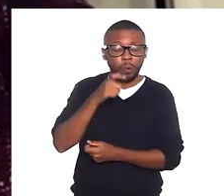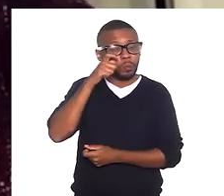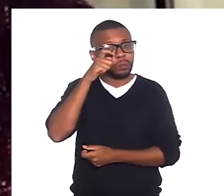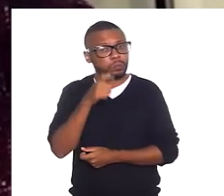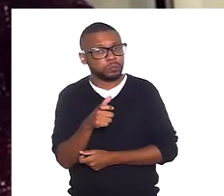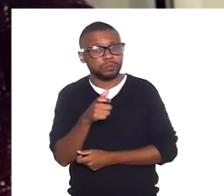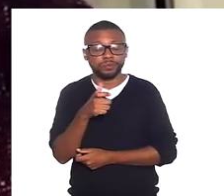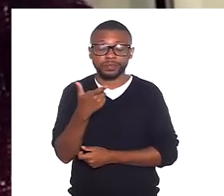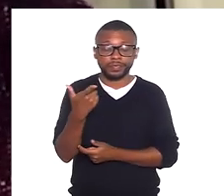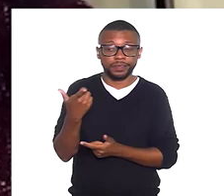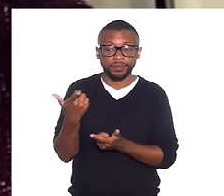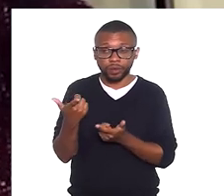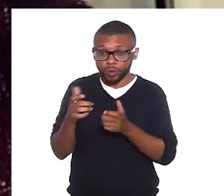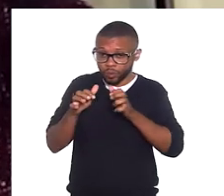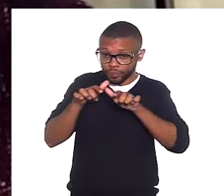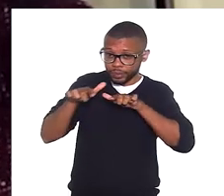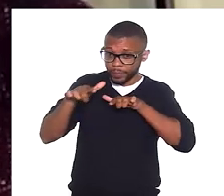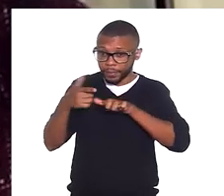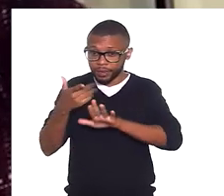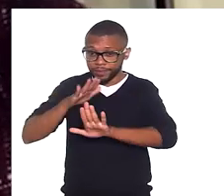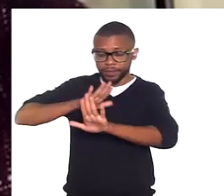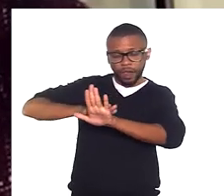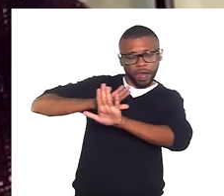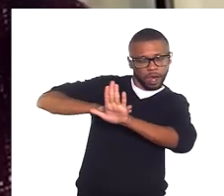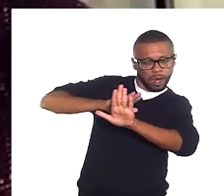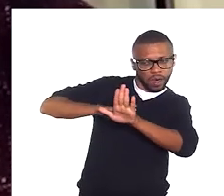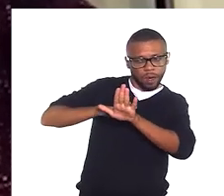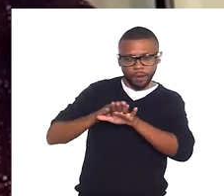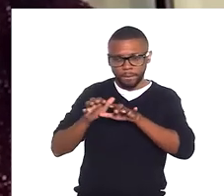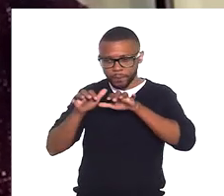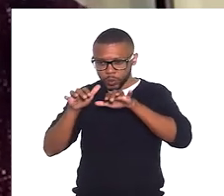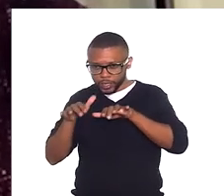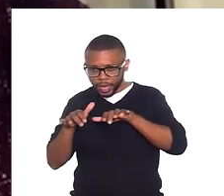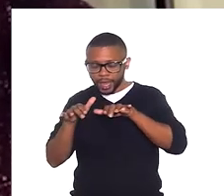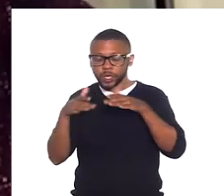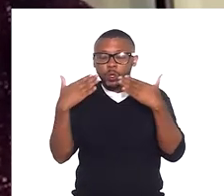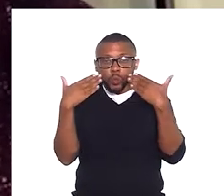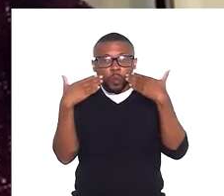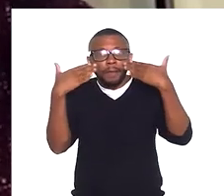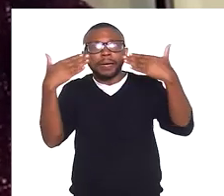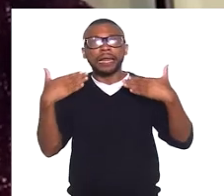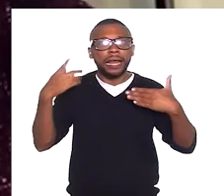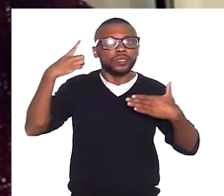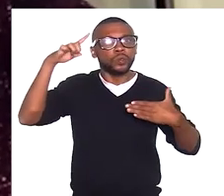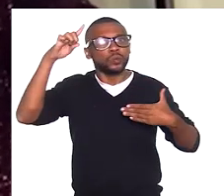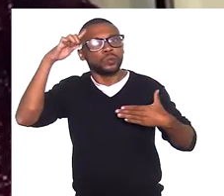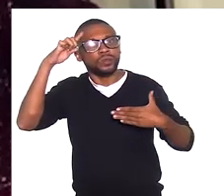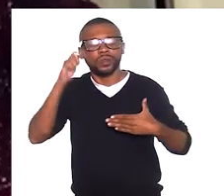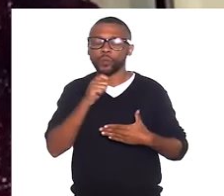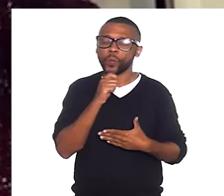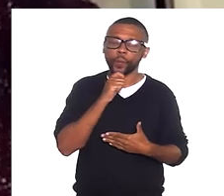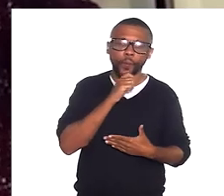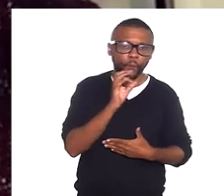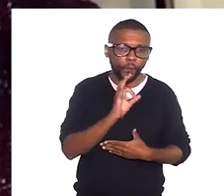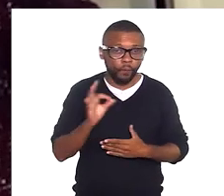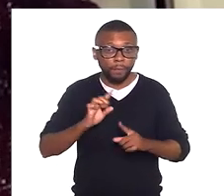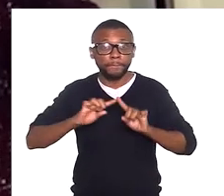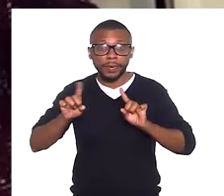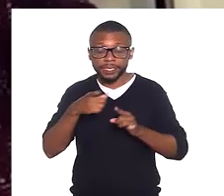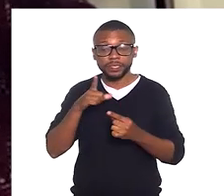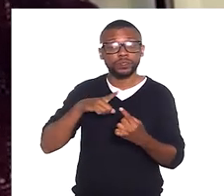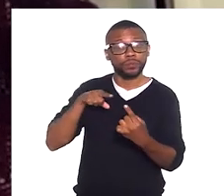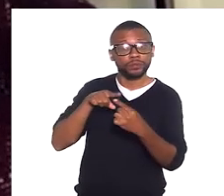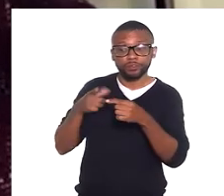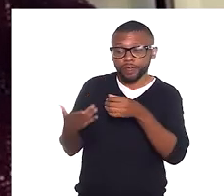também muito interessante, esse trabalho que fica ali no bastidor, né? Que fica por trás, não aparece no dia a dia da